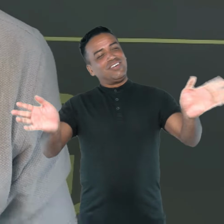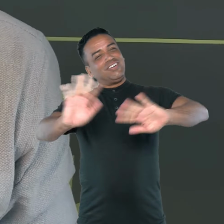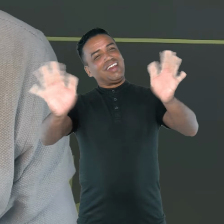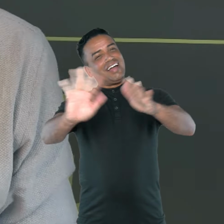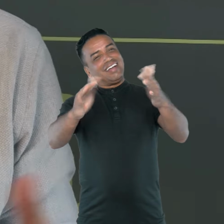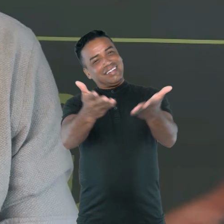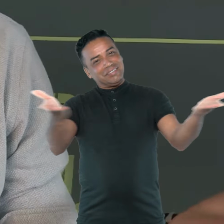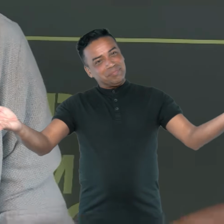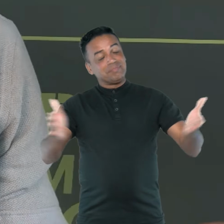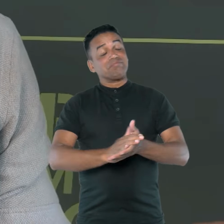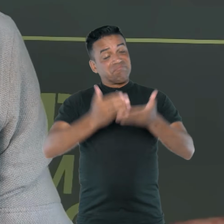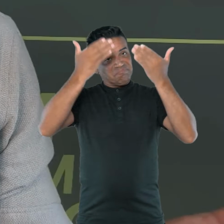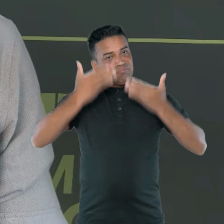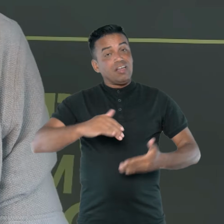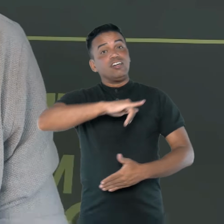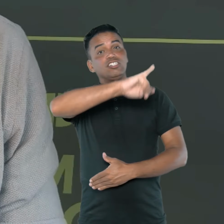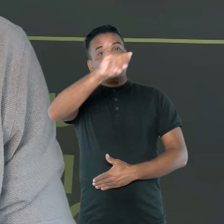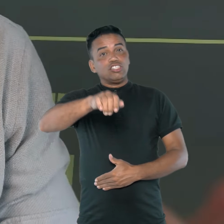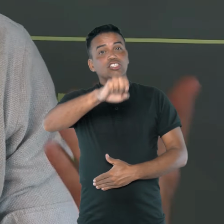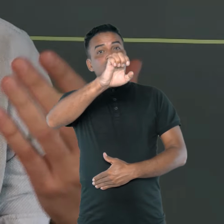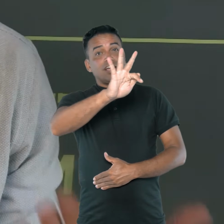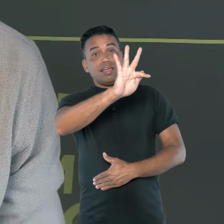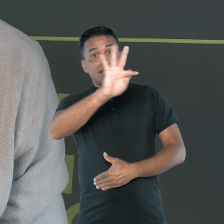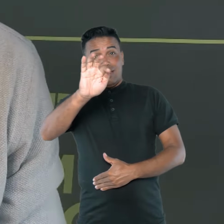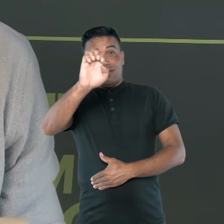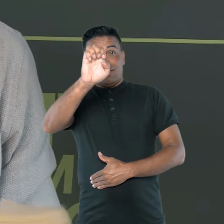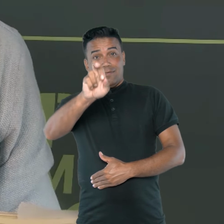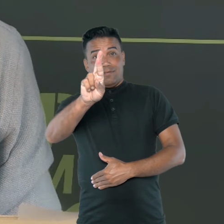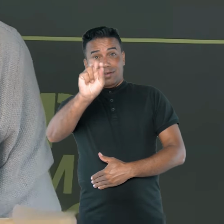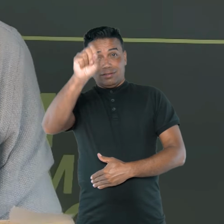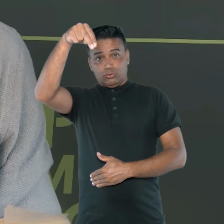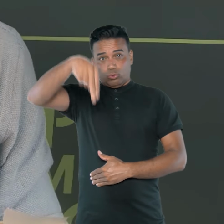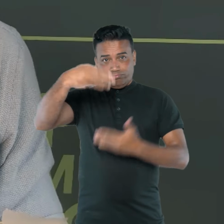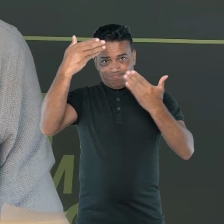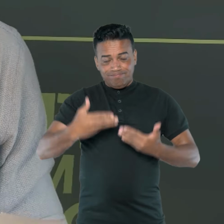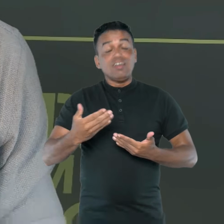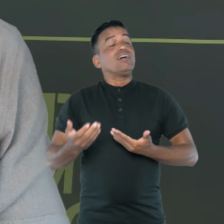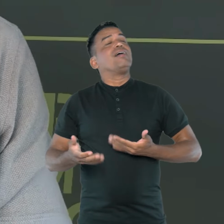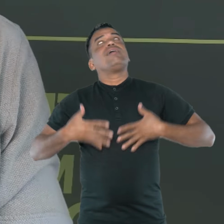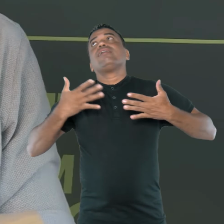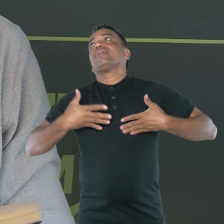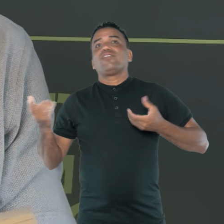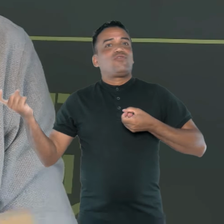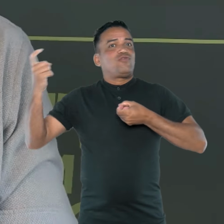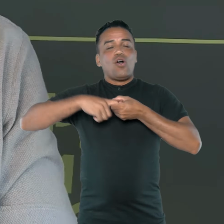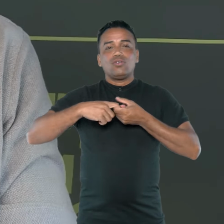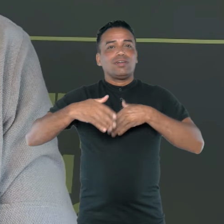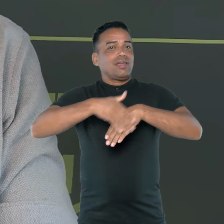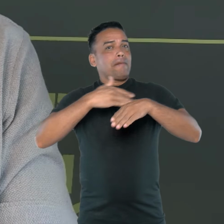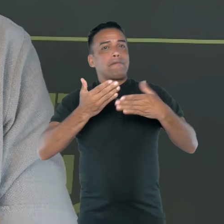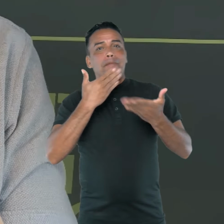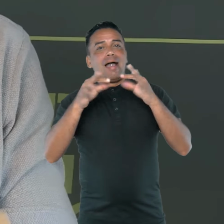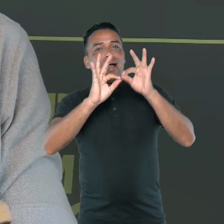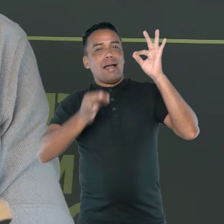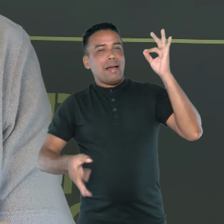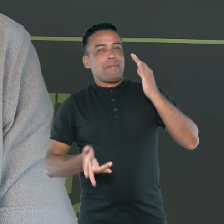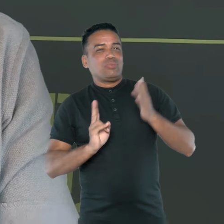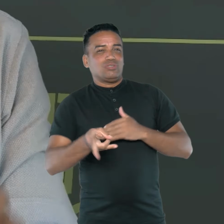Olá, eu sou o Jefferson da Fonseca e com muita alegria estou de volta ao nosso Sempre um Papo e hoje com o